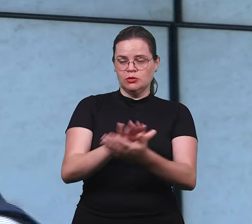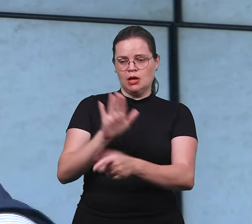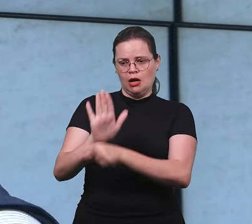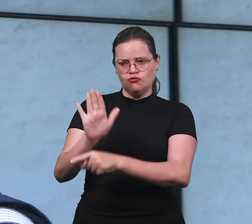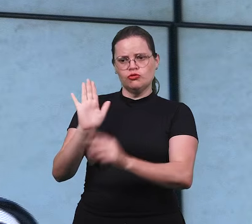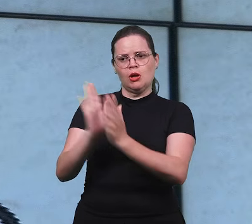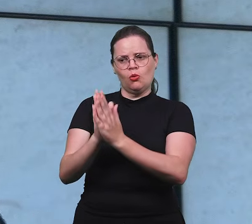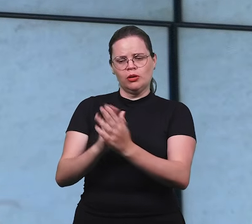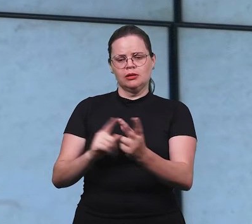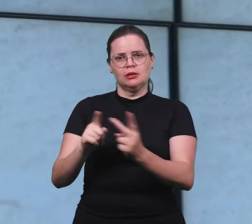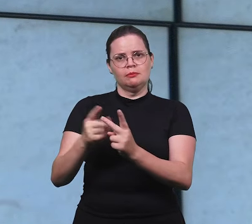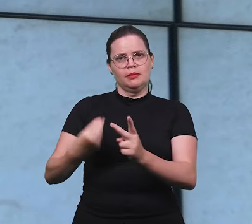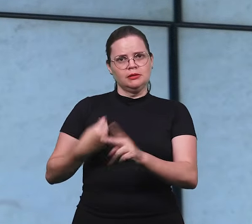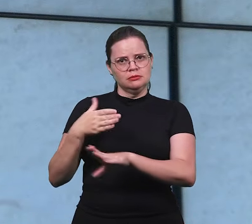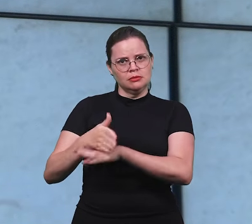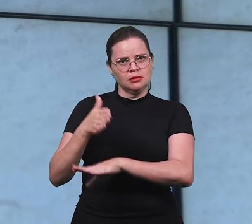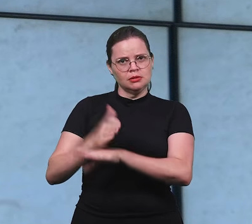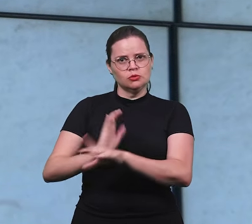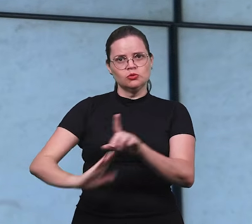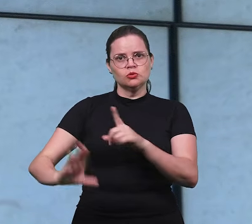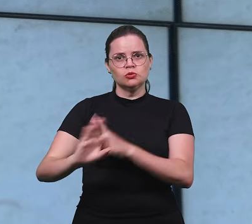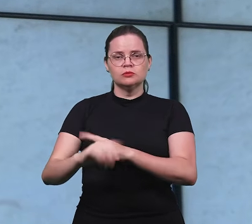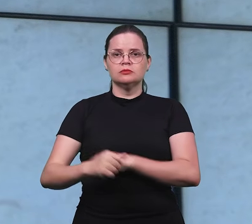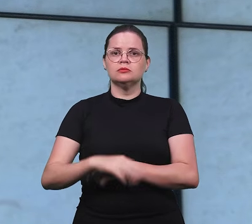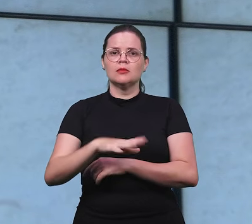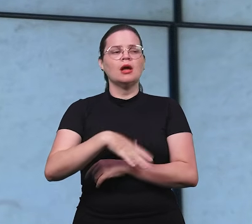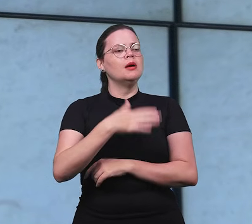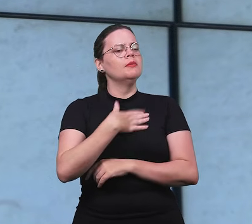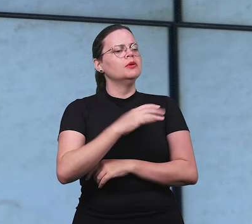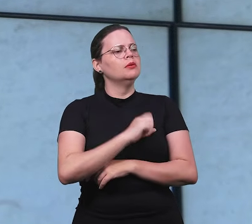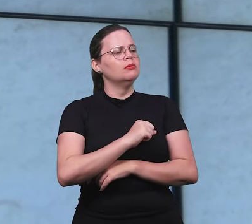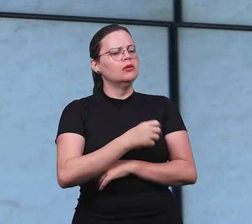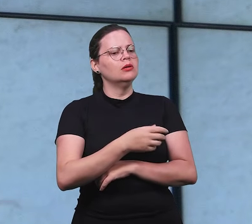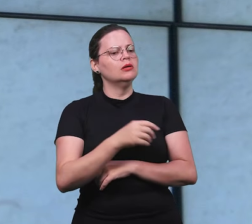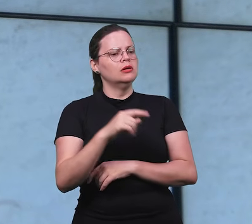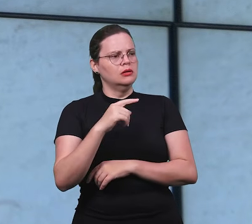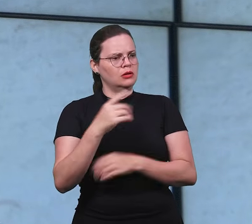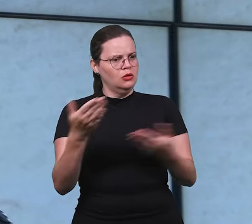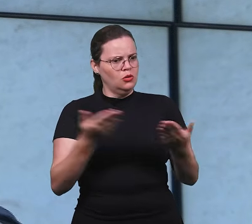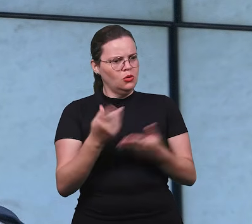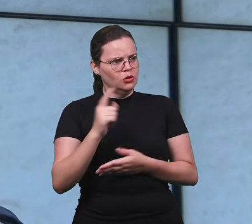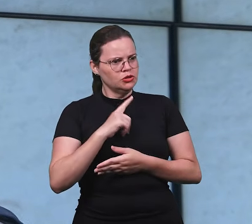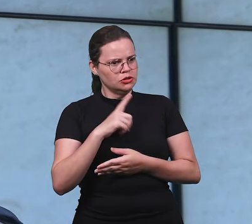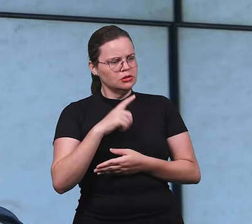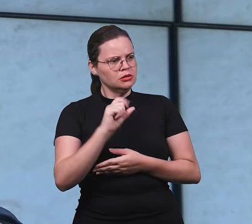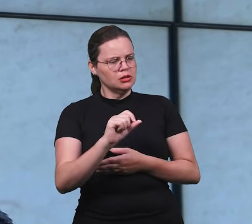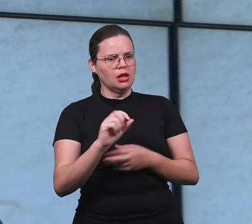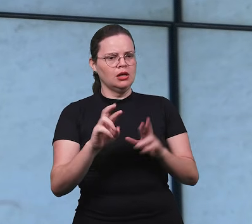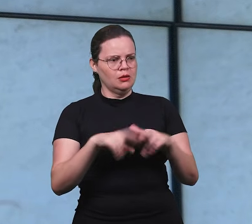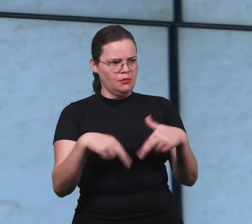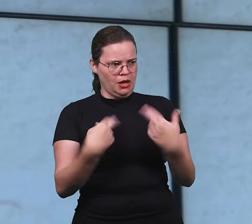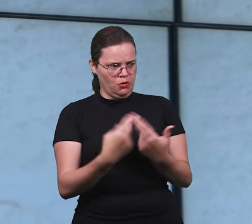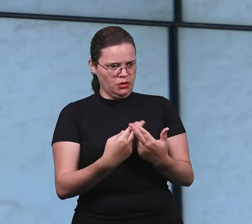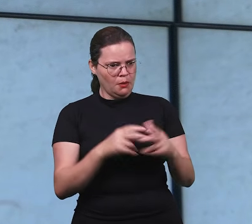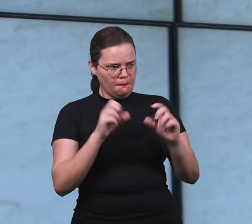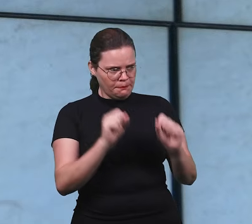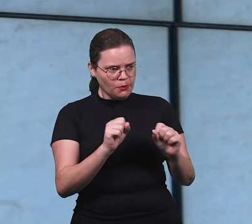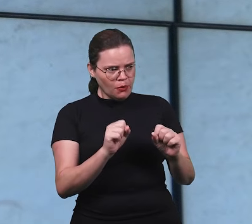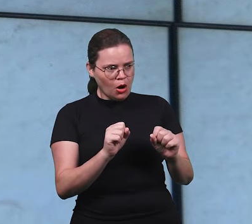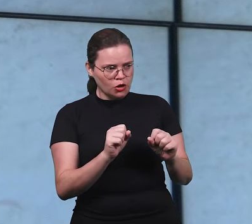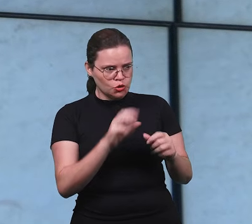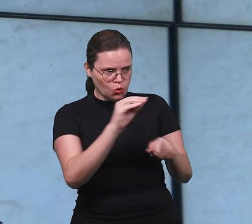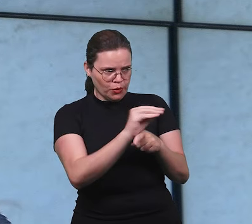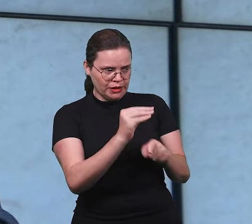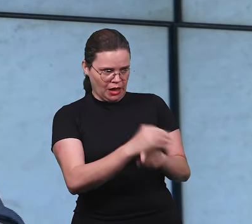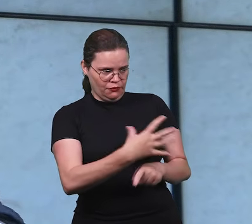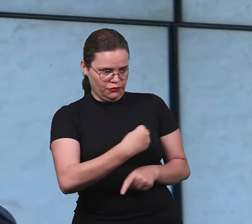dos cultos. Muito bom. Meu bem, hoje tem uma reunião, você fica com a minha filha, com o nosso filho? Fico.